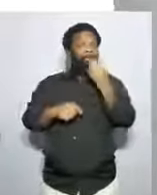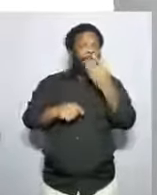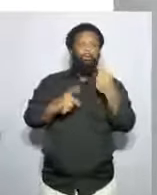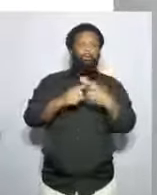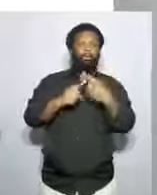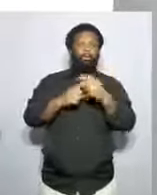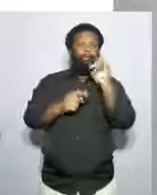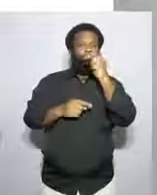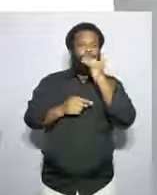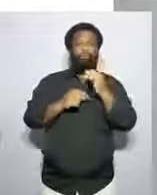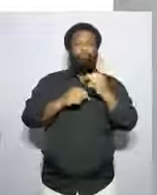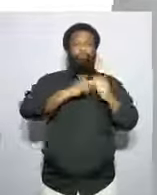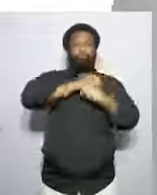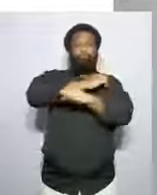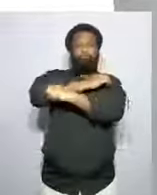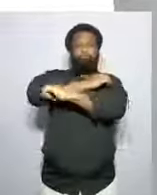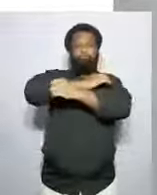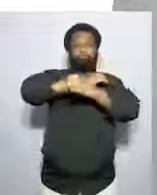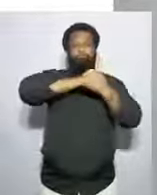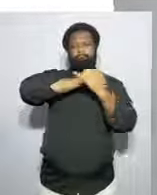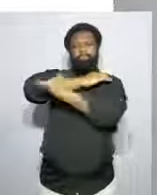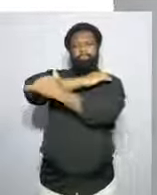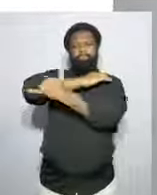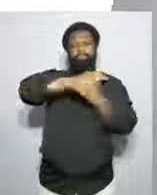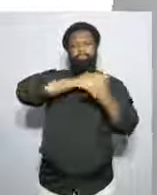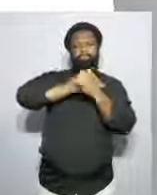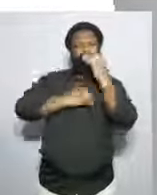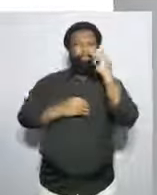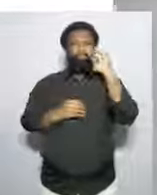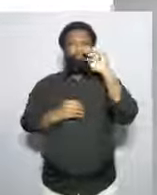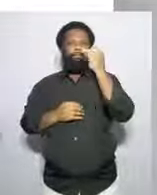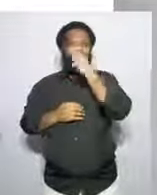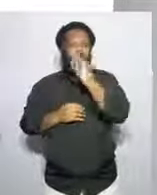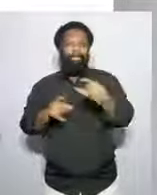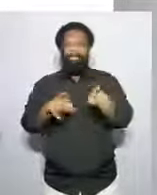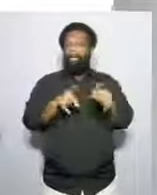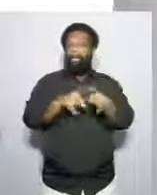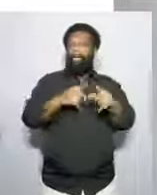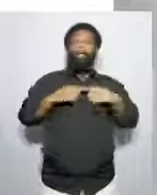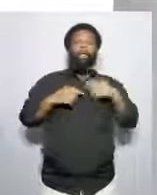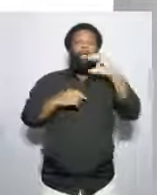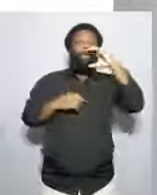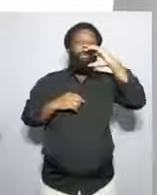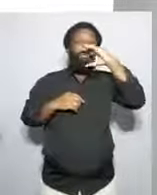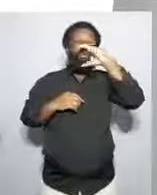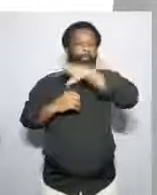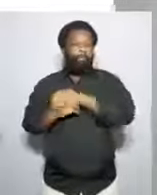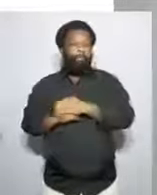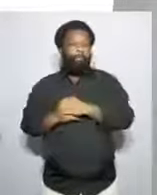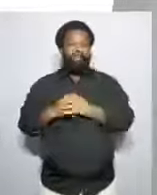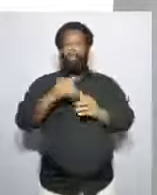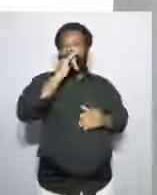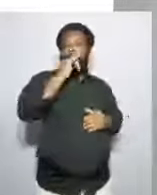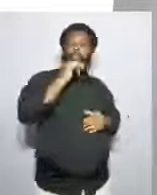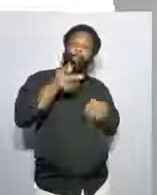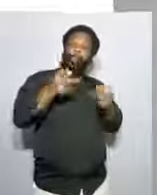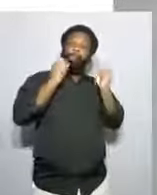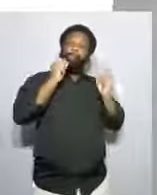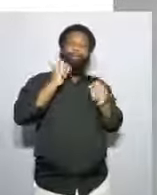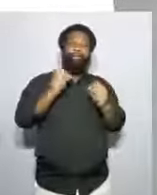Então, conduz bem eletricidade. E também conduz bem calor. Isso a gente também pode observar